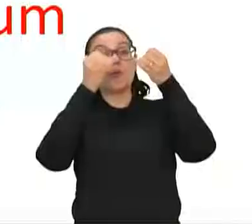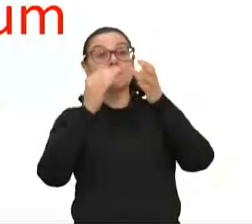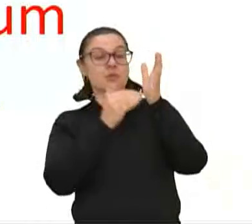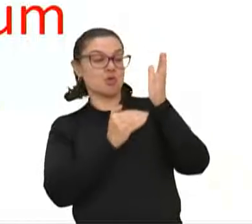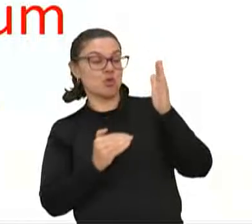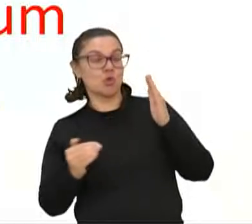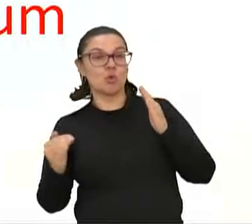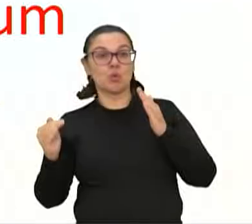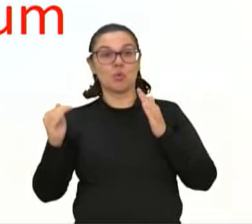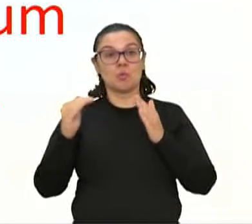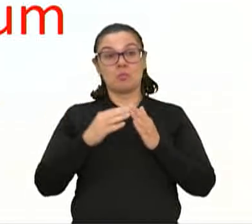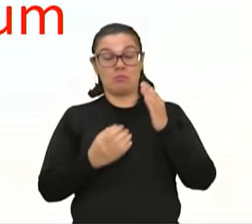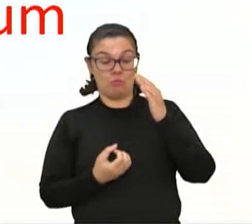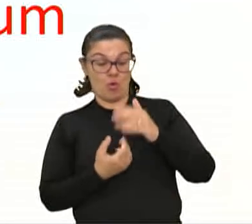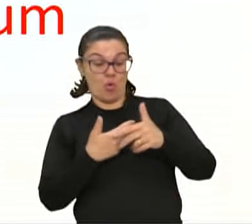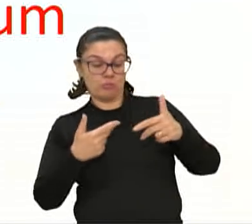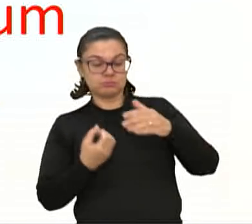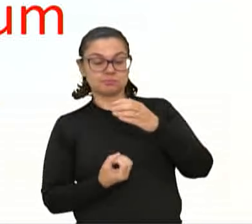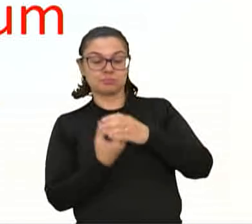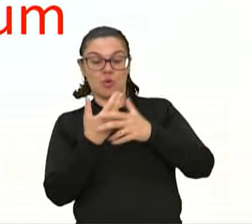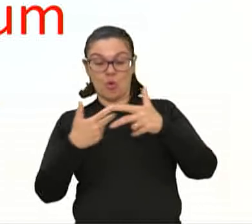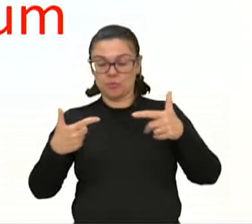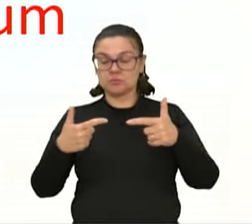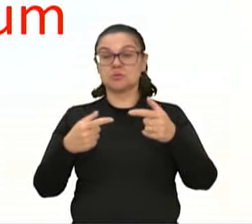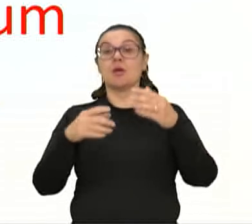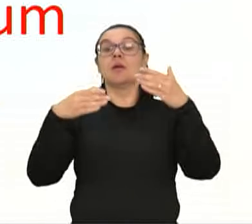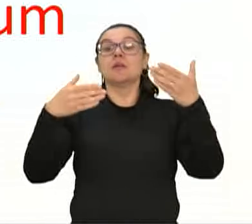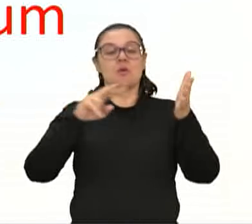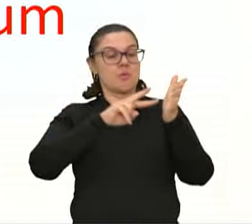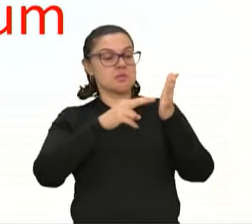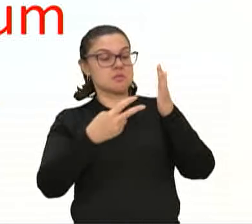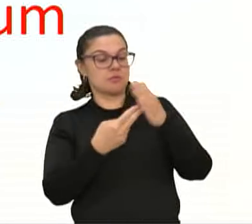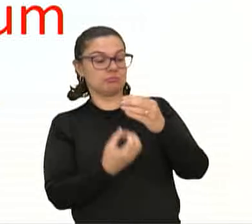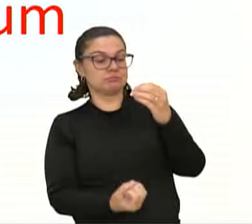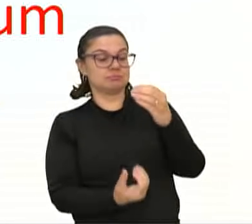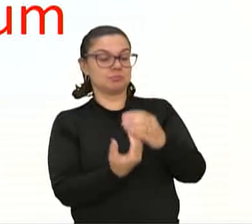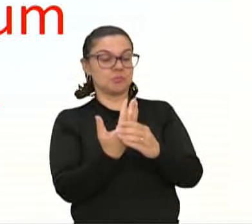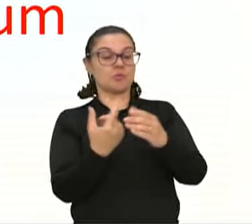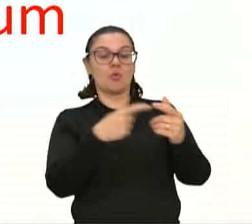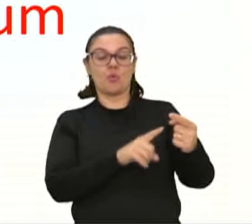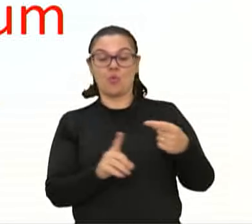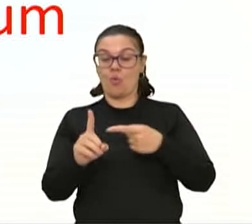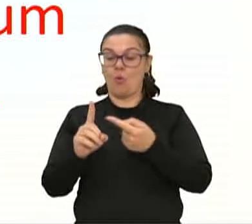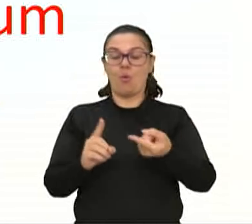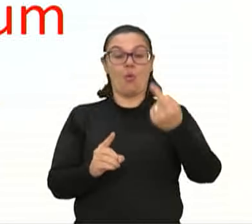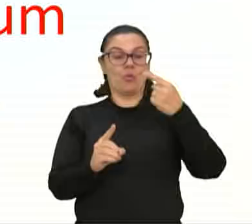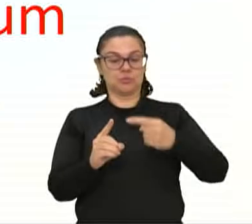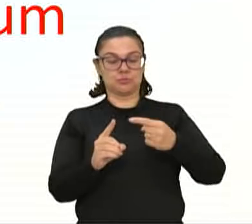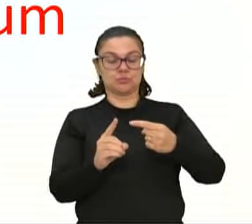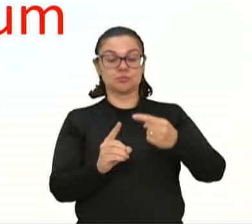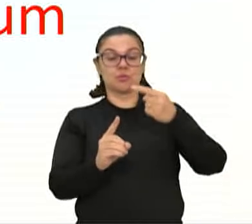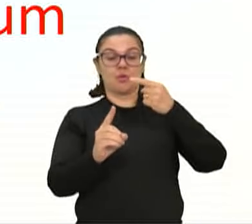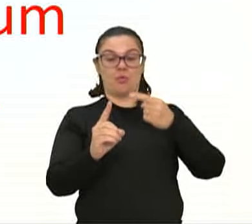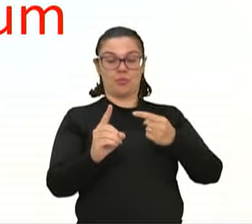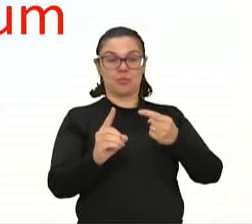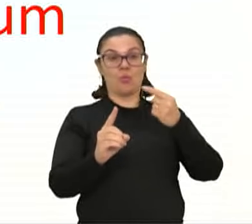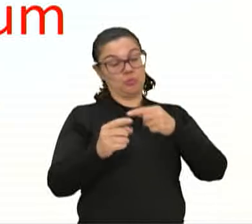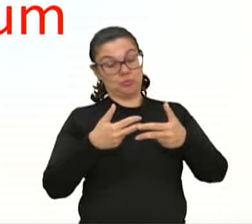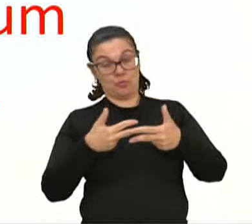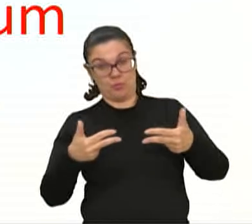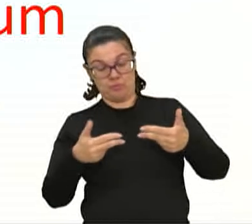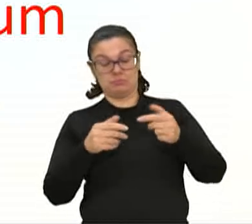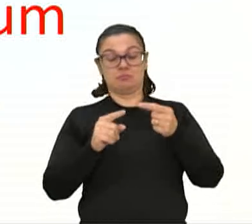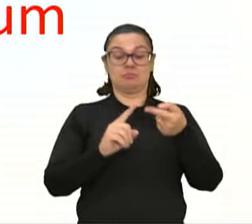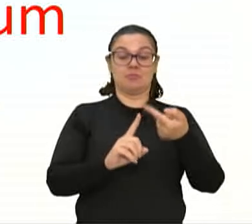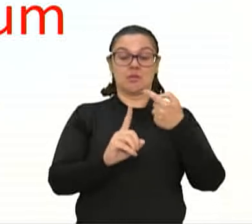que todas as coisas provêm de outras, ou seja, a causa de tudo está em outro ser ou coisa.